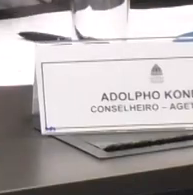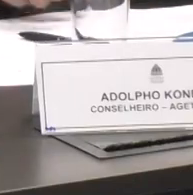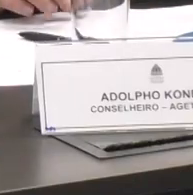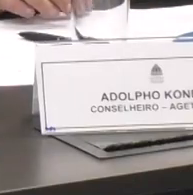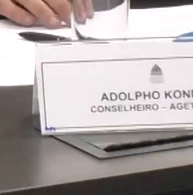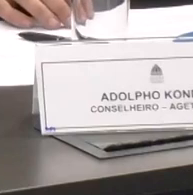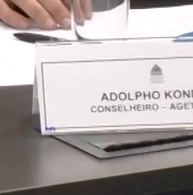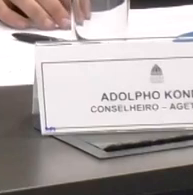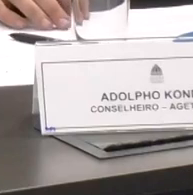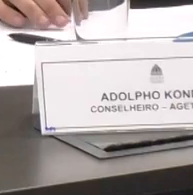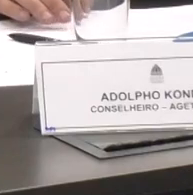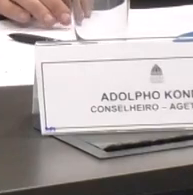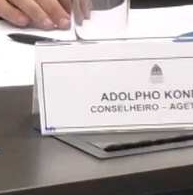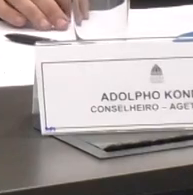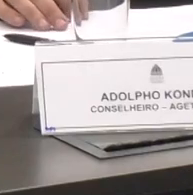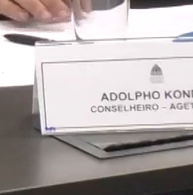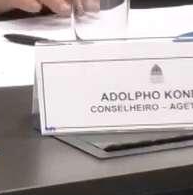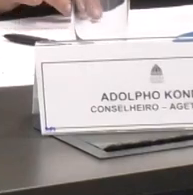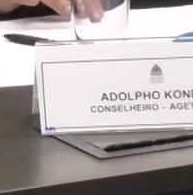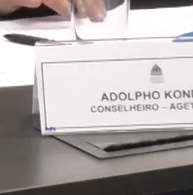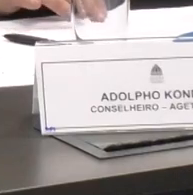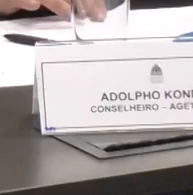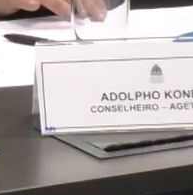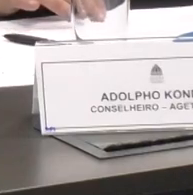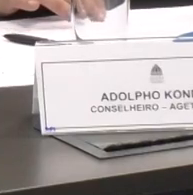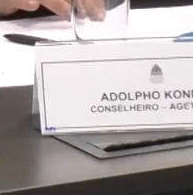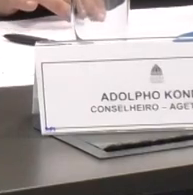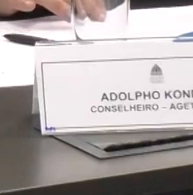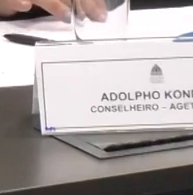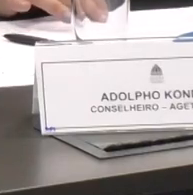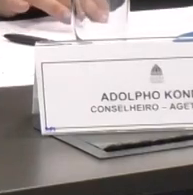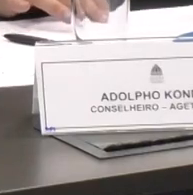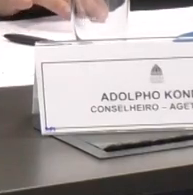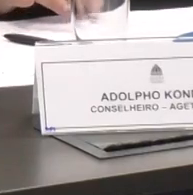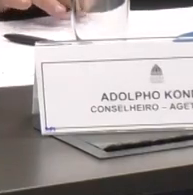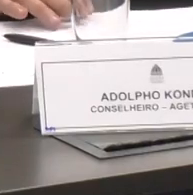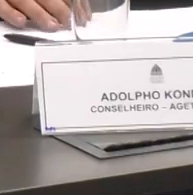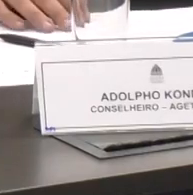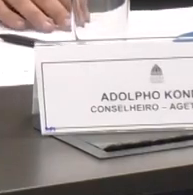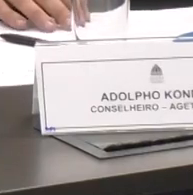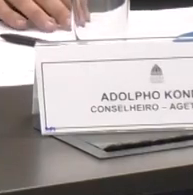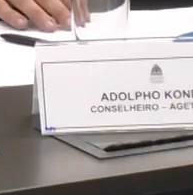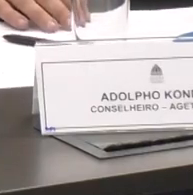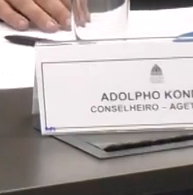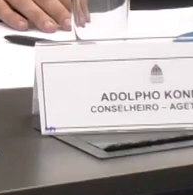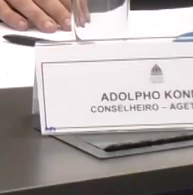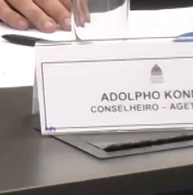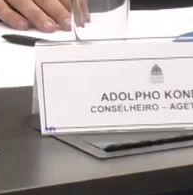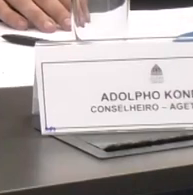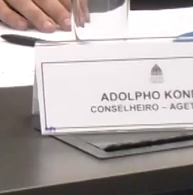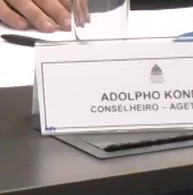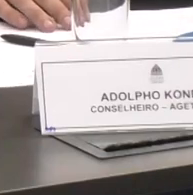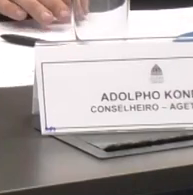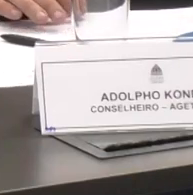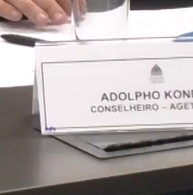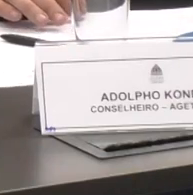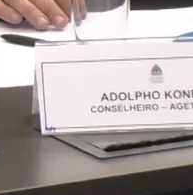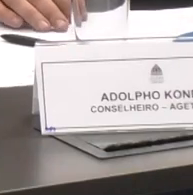se se dedicais e trabalhar Talvez lá na frente possa colher de longe disso então